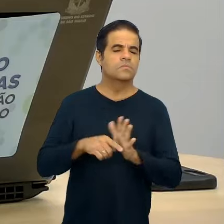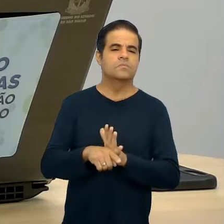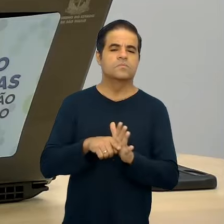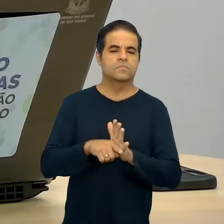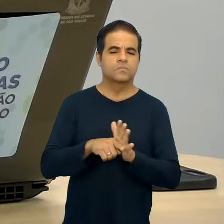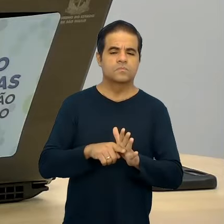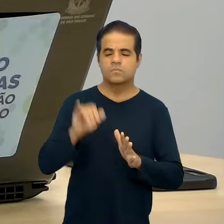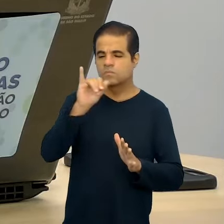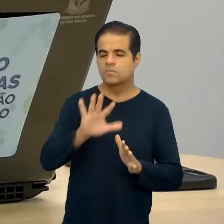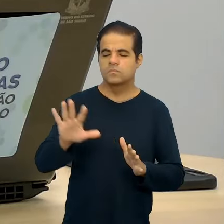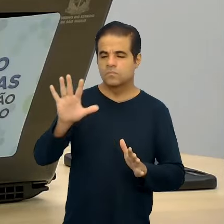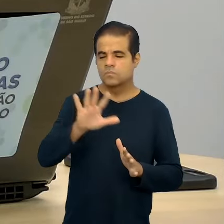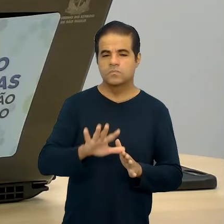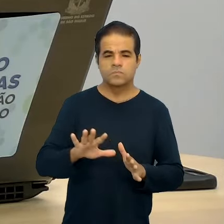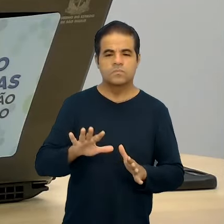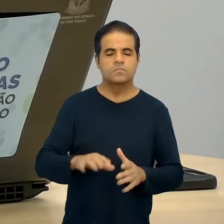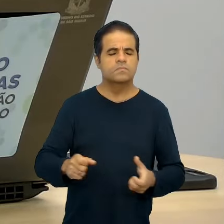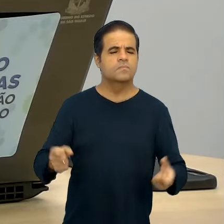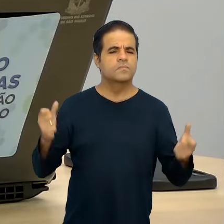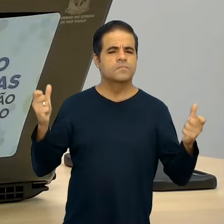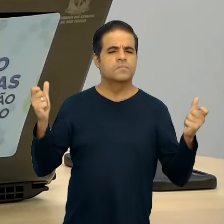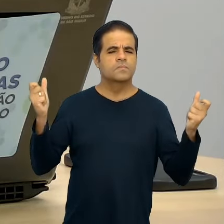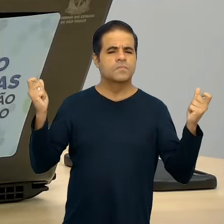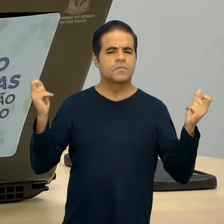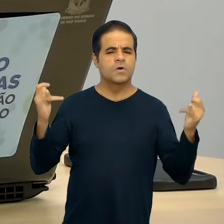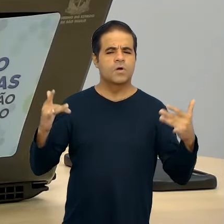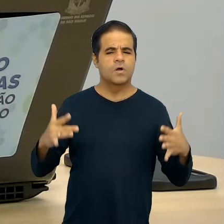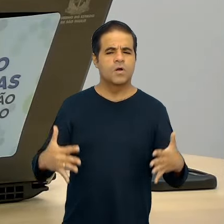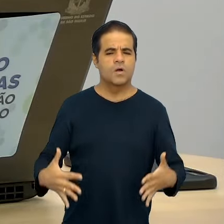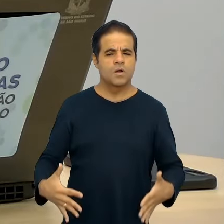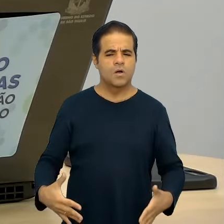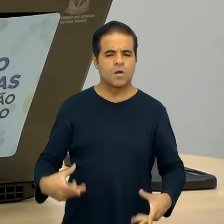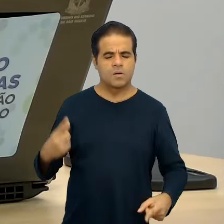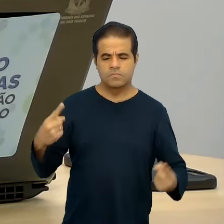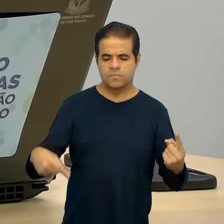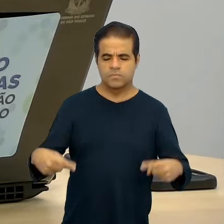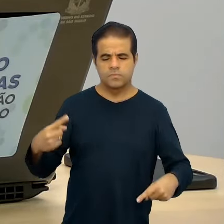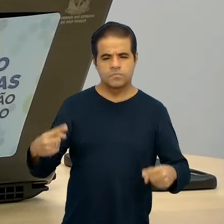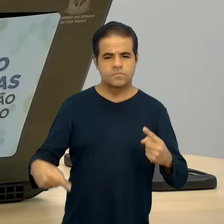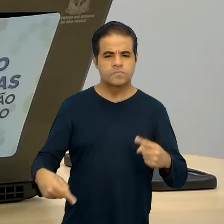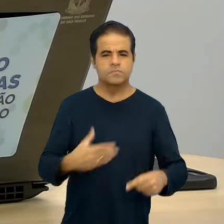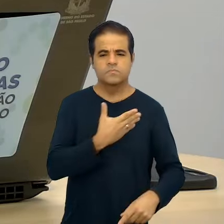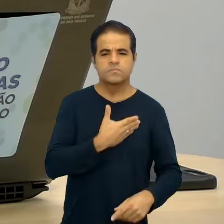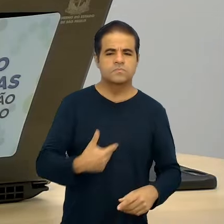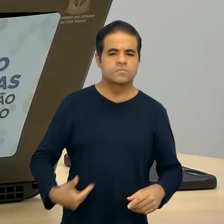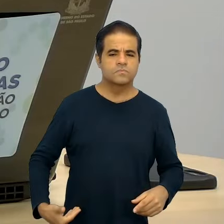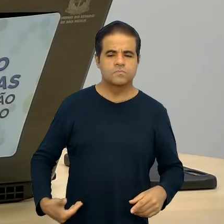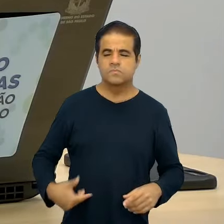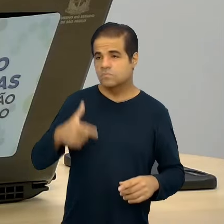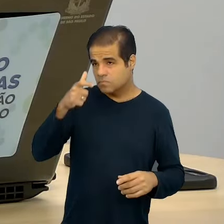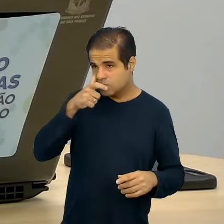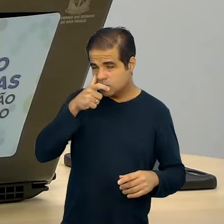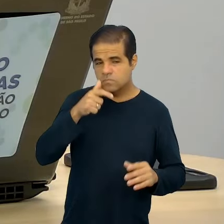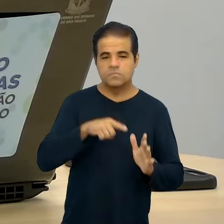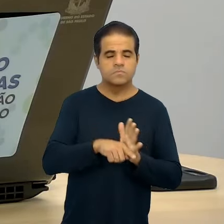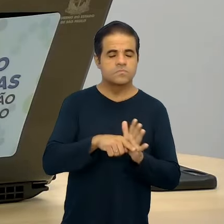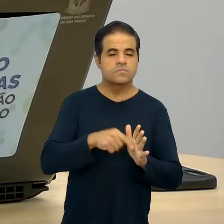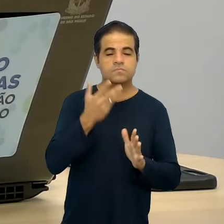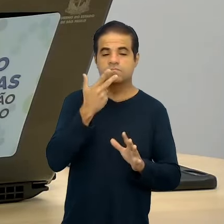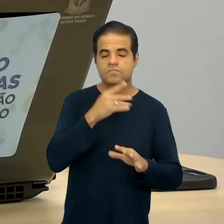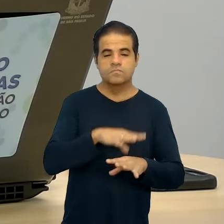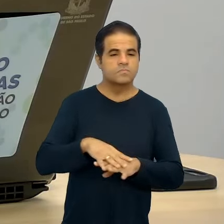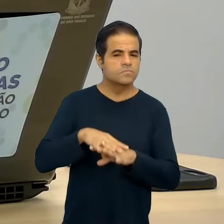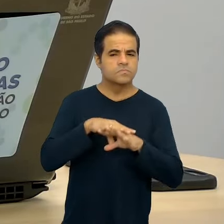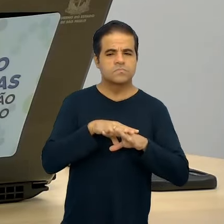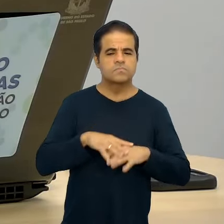e quão isso é importante, né, para definir tanto políticas públicas quanto para a gente conseguir analisar na própria matemática, né, se aquele dado